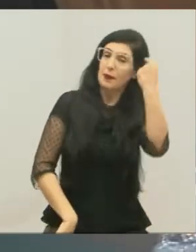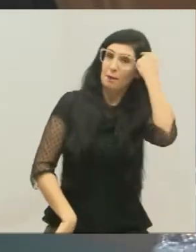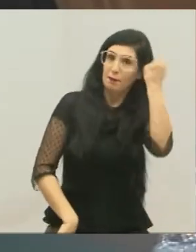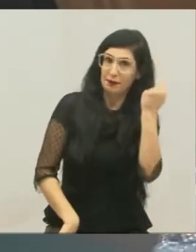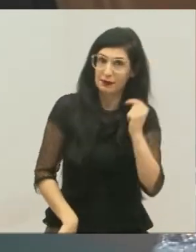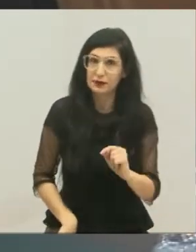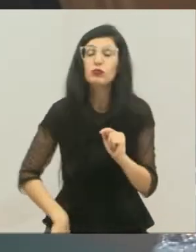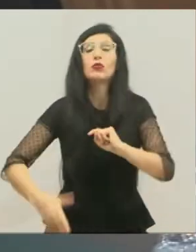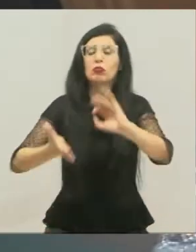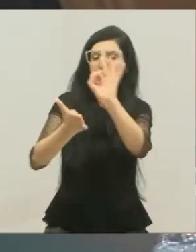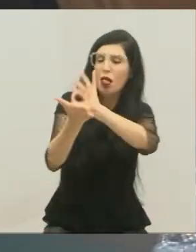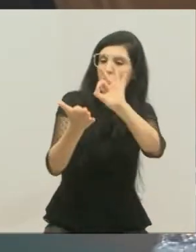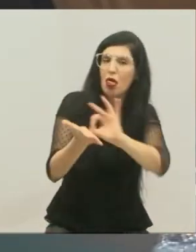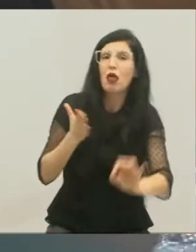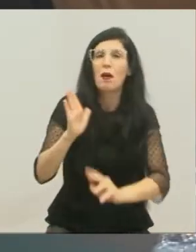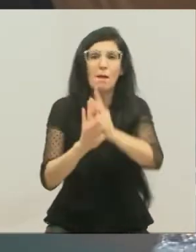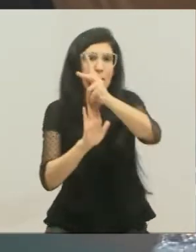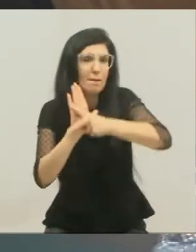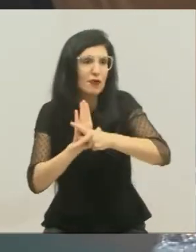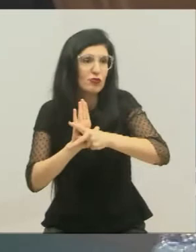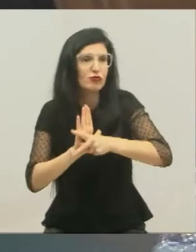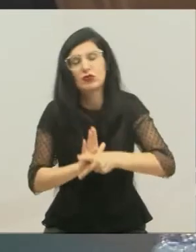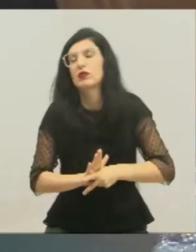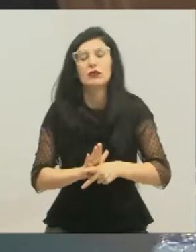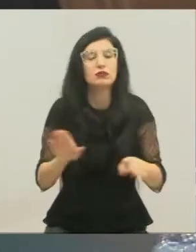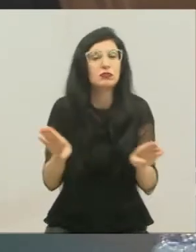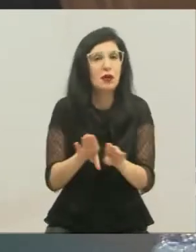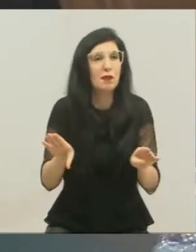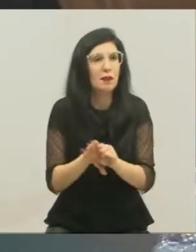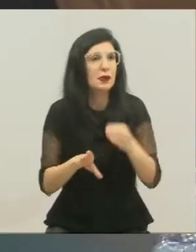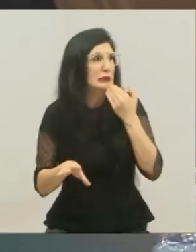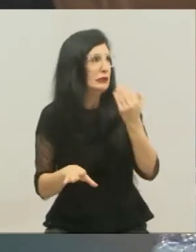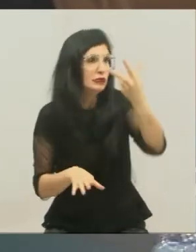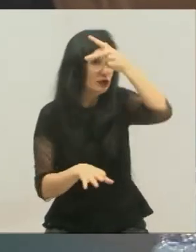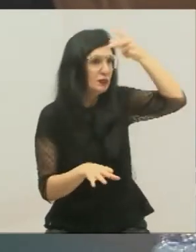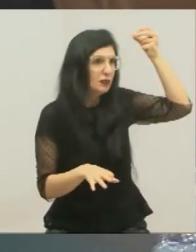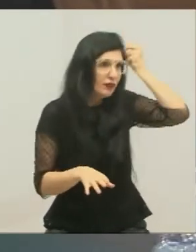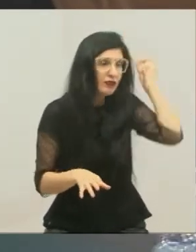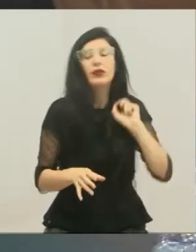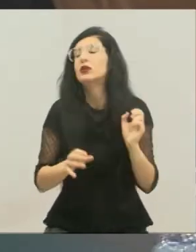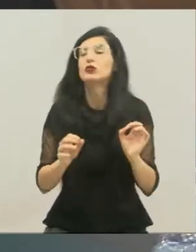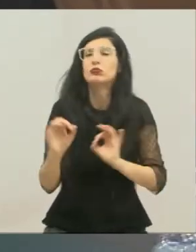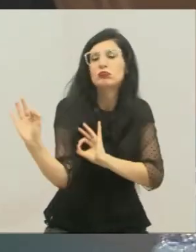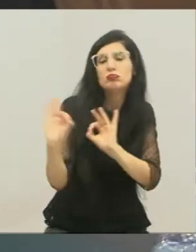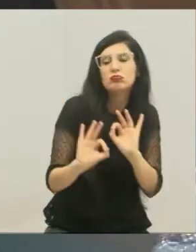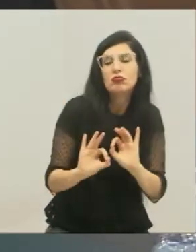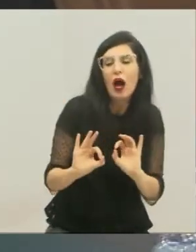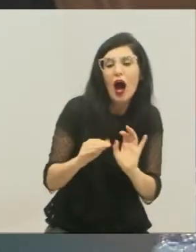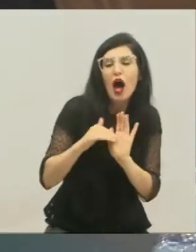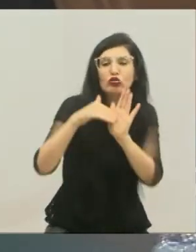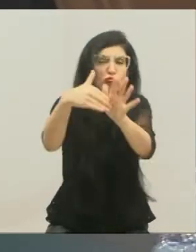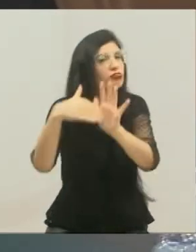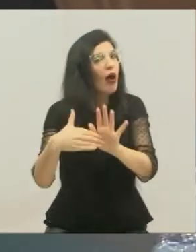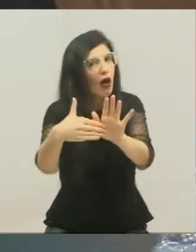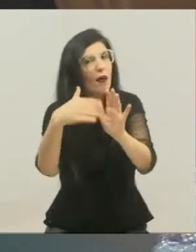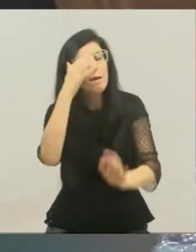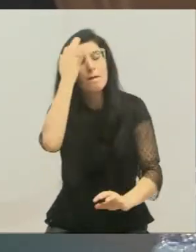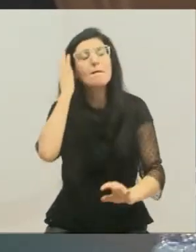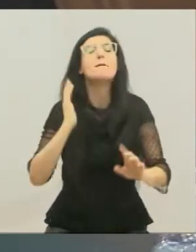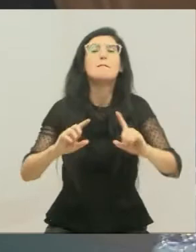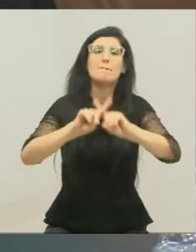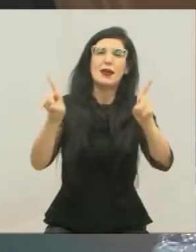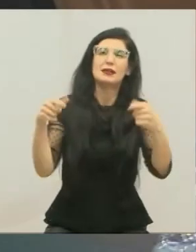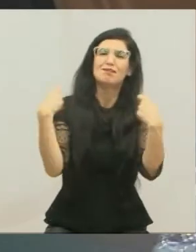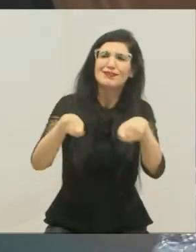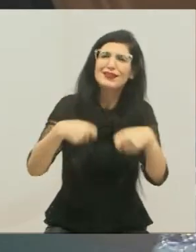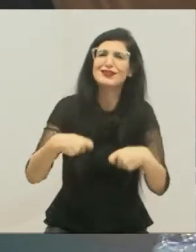elaboramos um projeto e também uma indicação para o prefeito executar esse serviço. E estamos apenas dependendo do DETRAN, a liberação